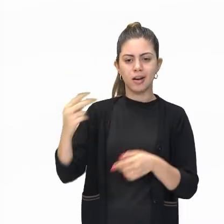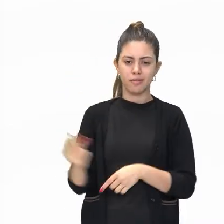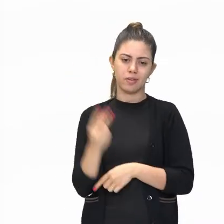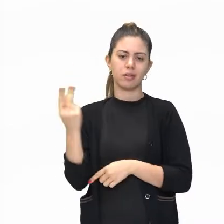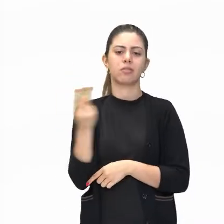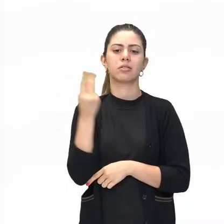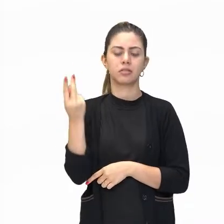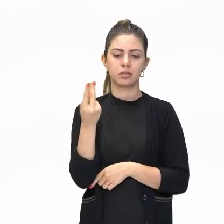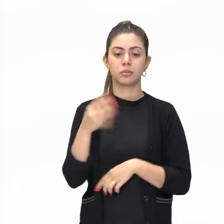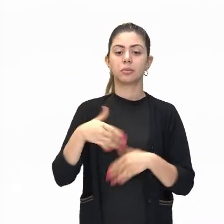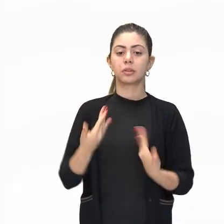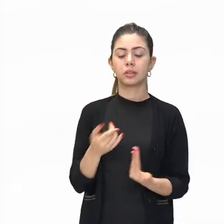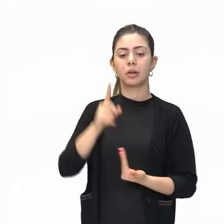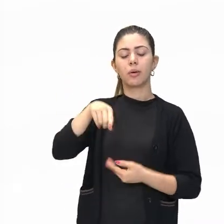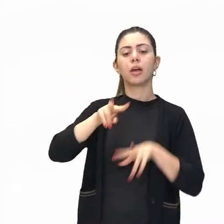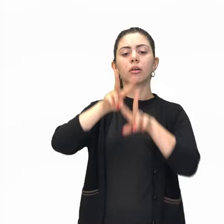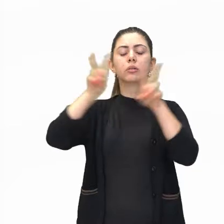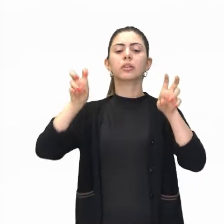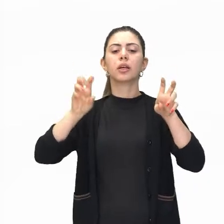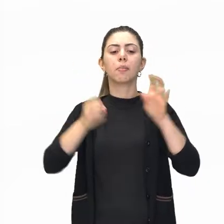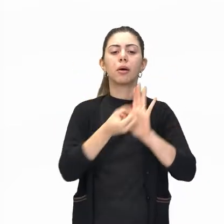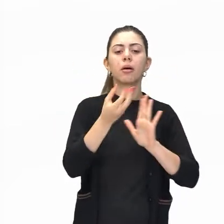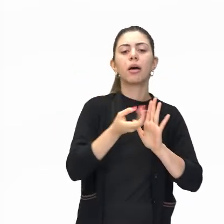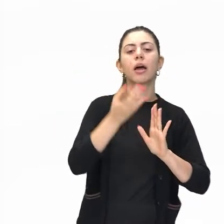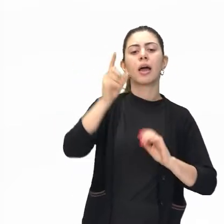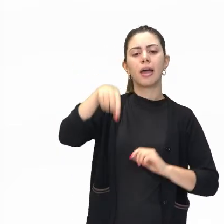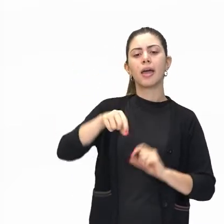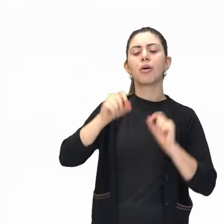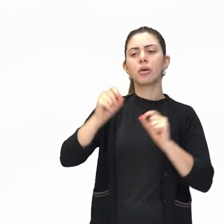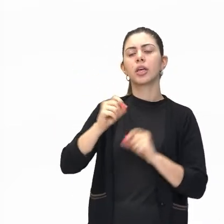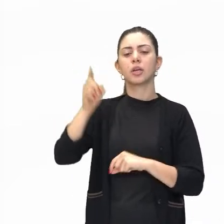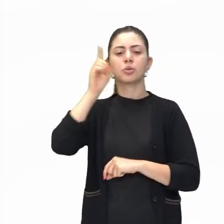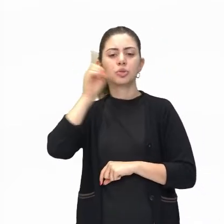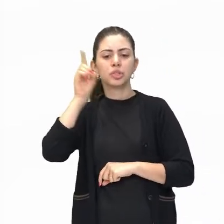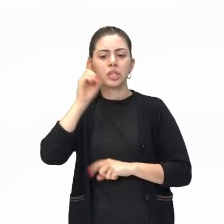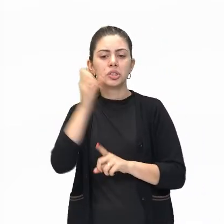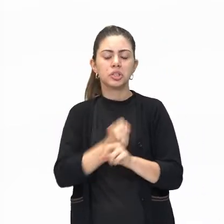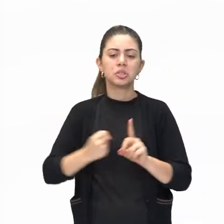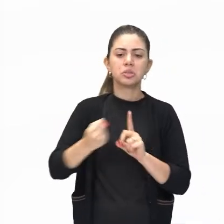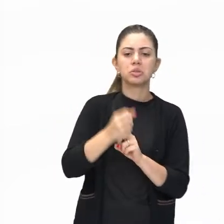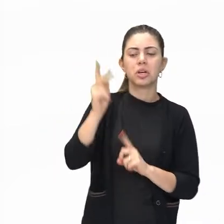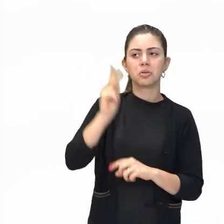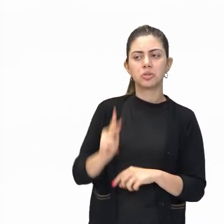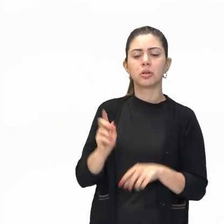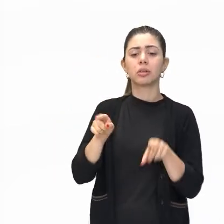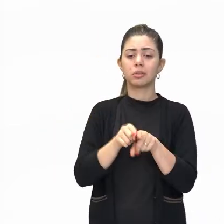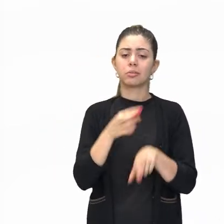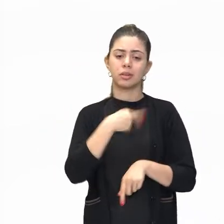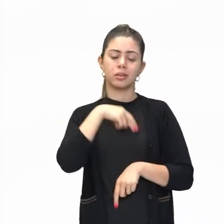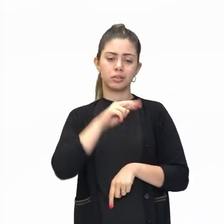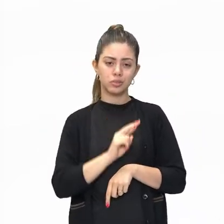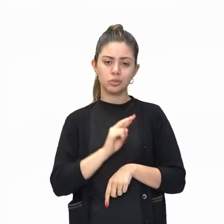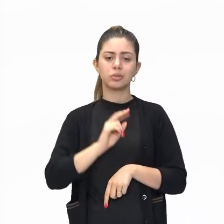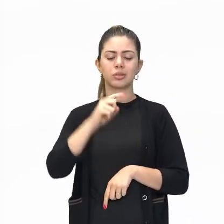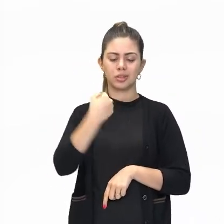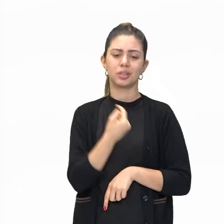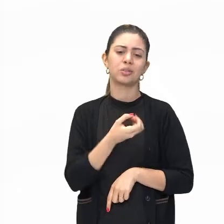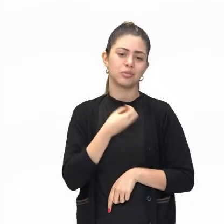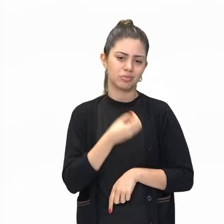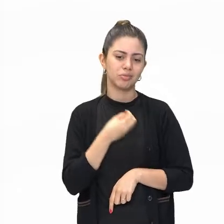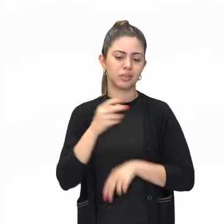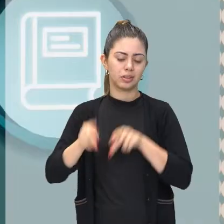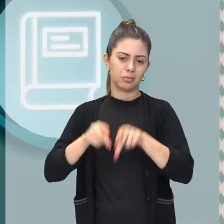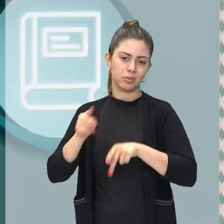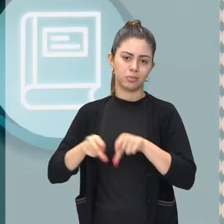ali vai ser o lado cotidiano, social, histórico e religioso, que são bastante vividos aqui pelo nosso